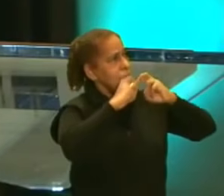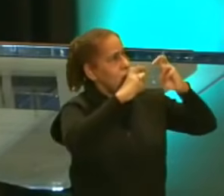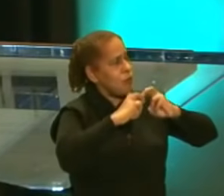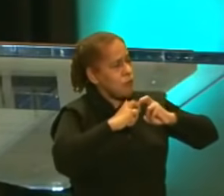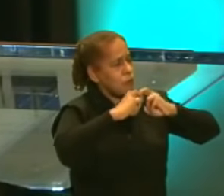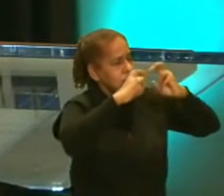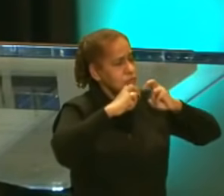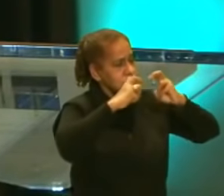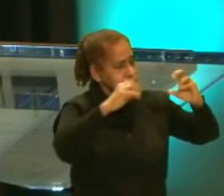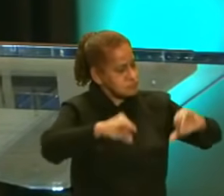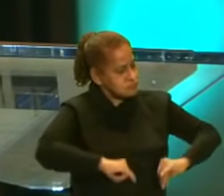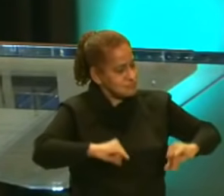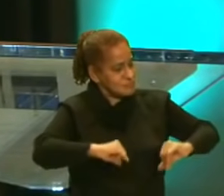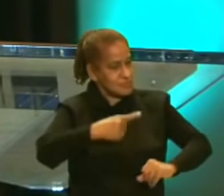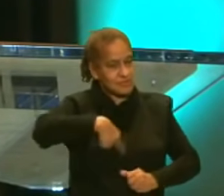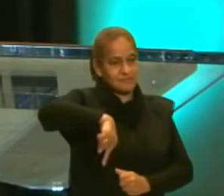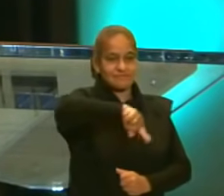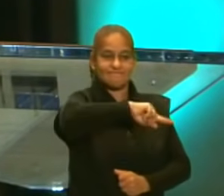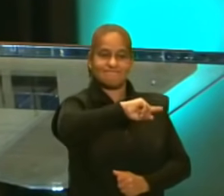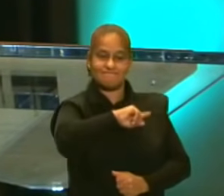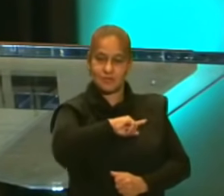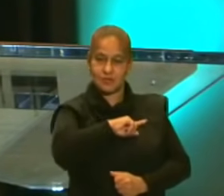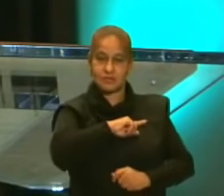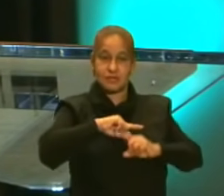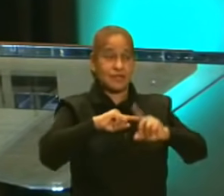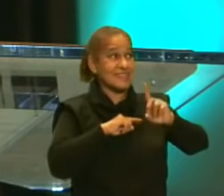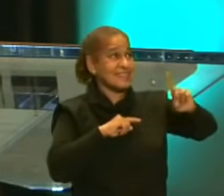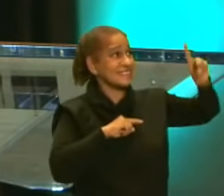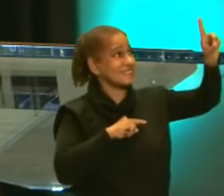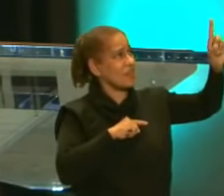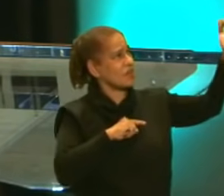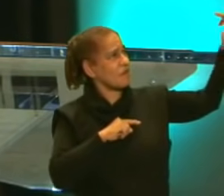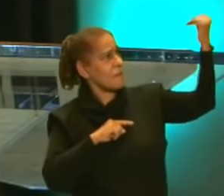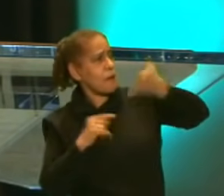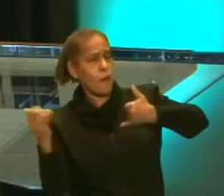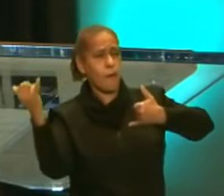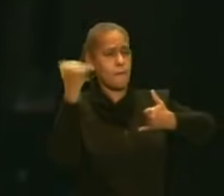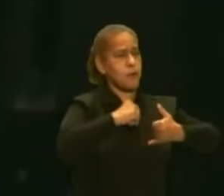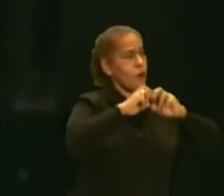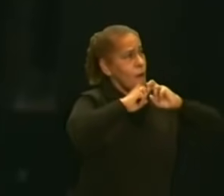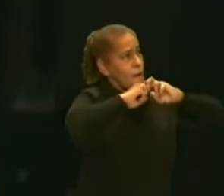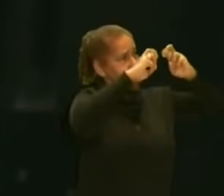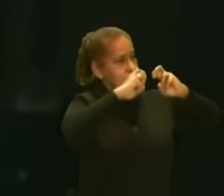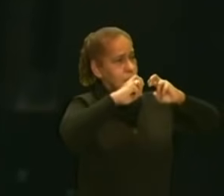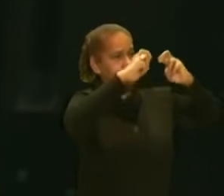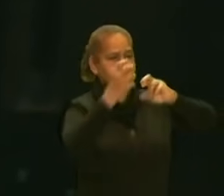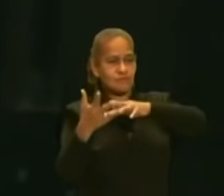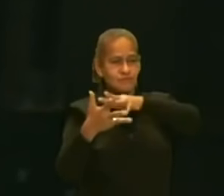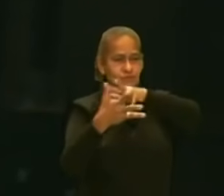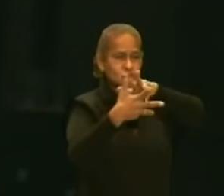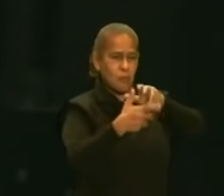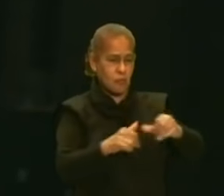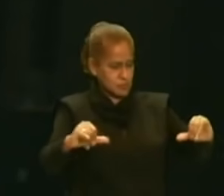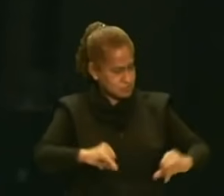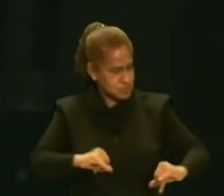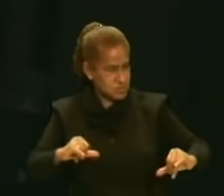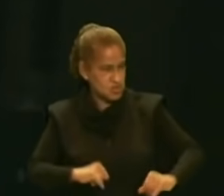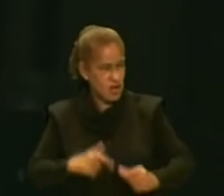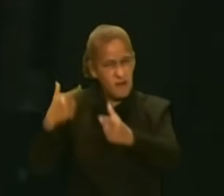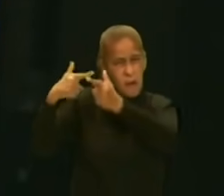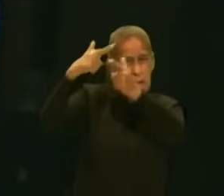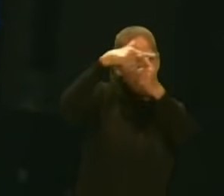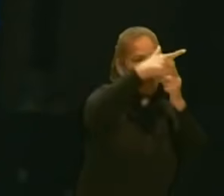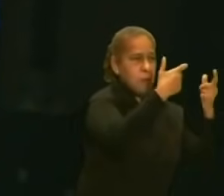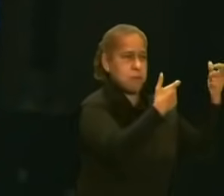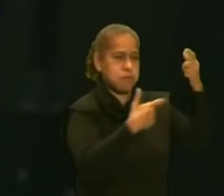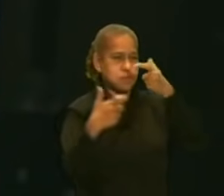das nossas dores. E mesmo Deus gritando no meio de um mundo cheio de calamidades, as pessoas vão